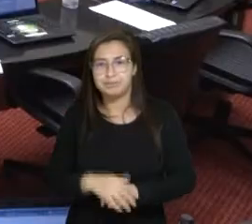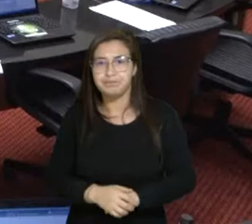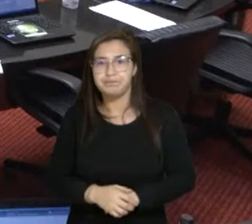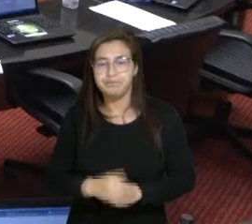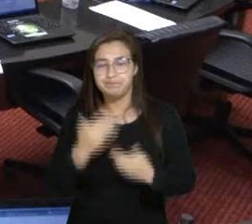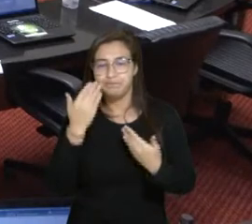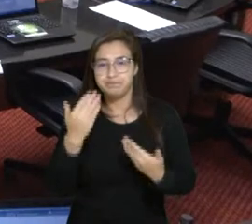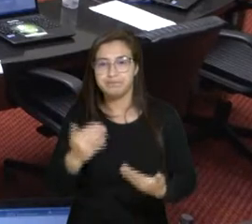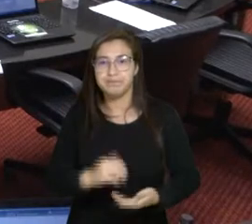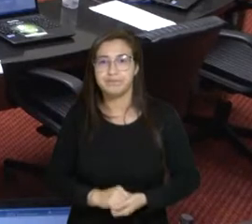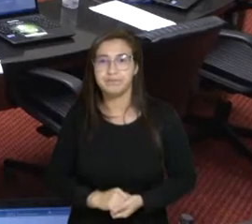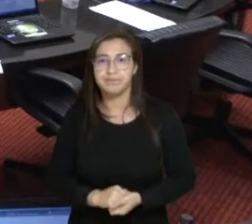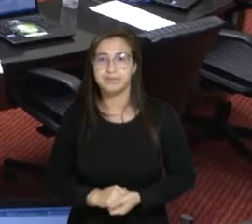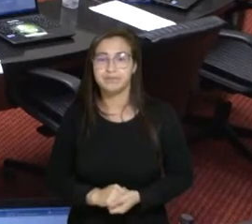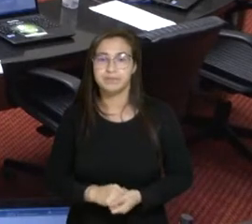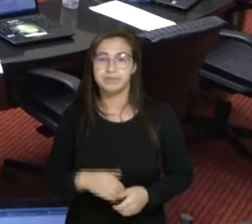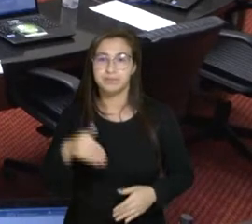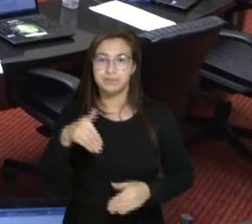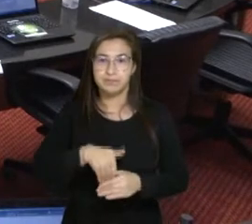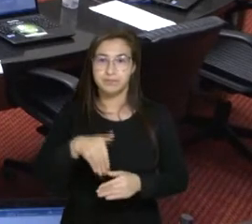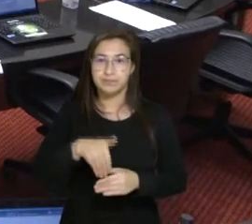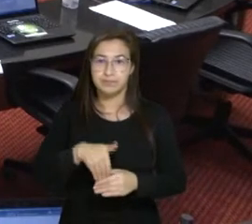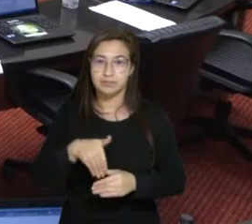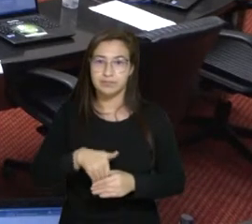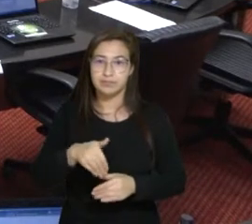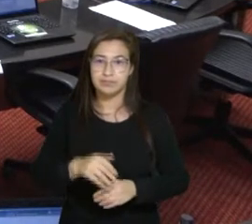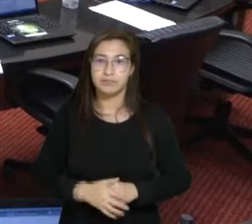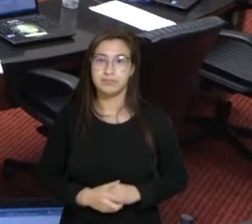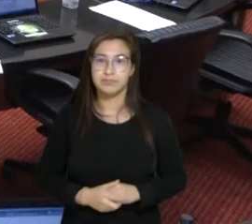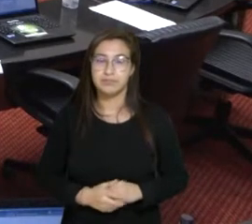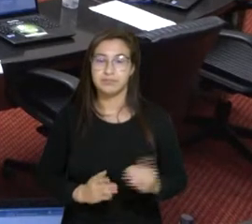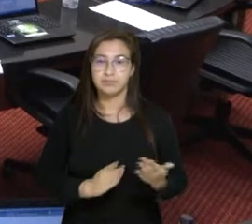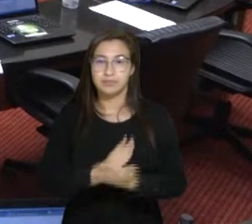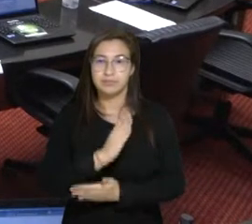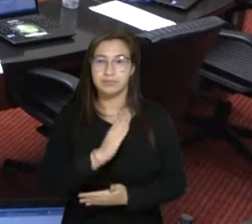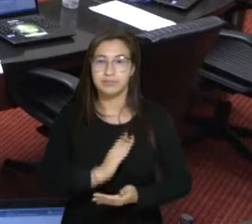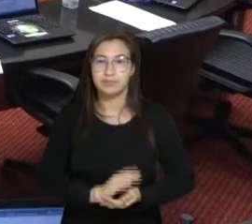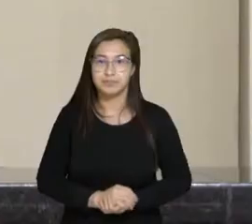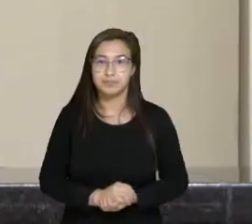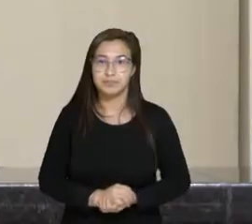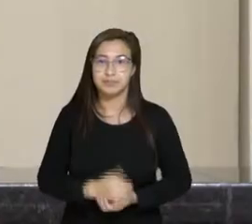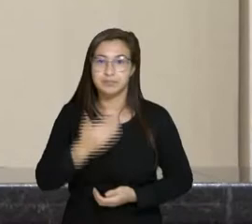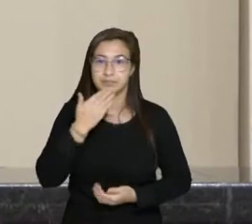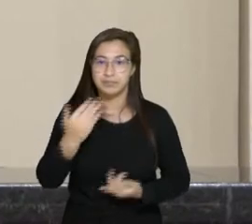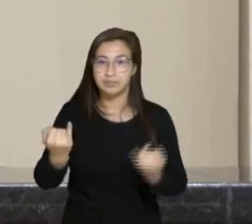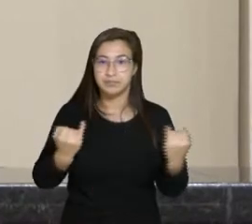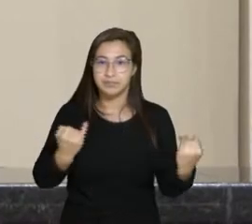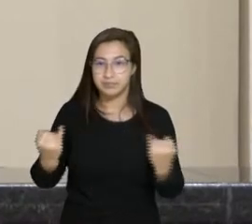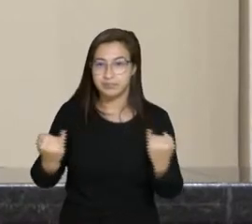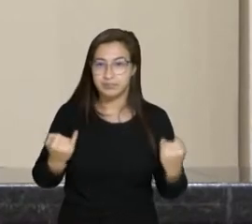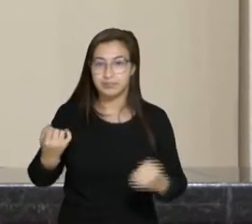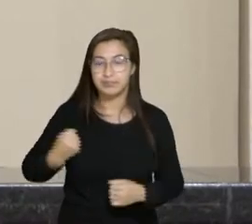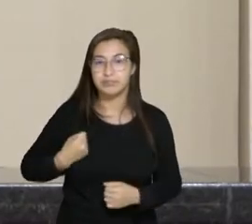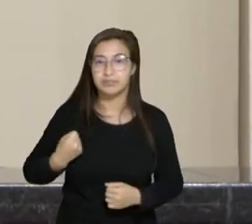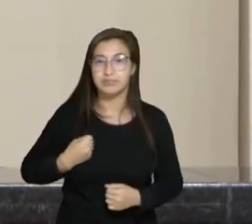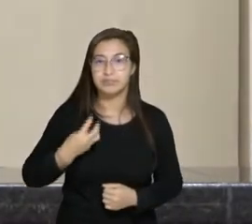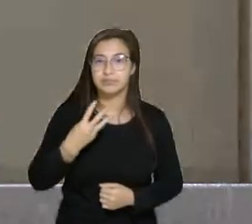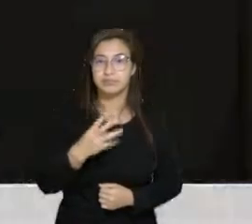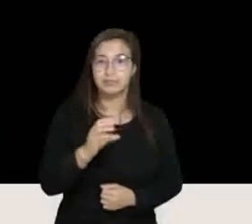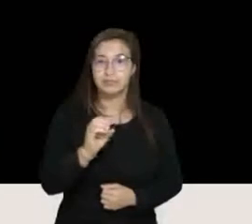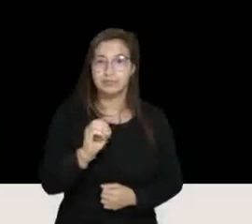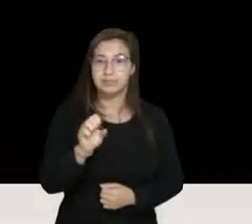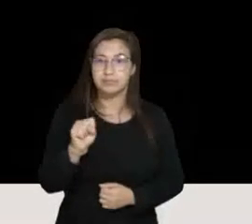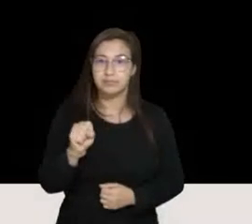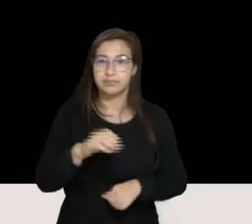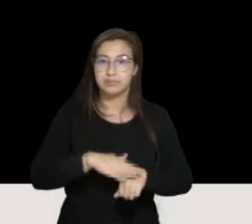em e em votação aprovado pedido informação 308